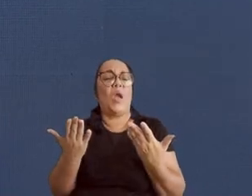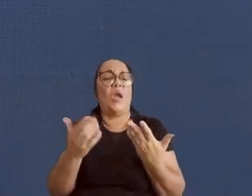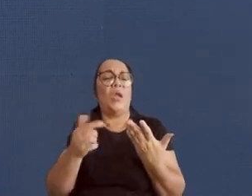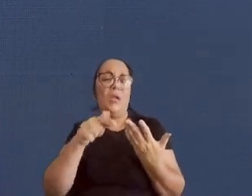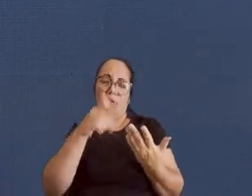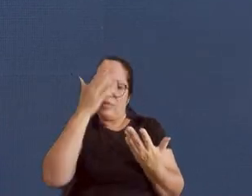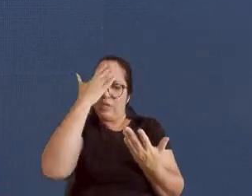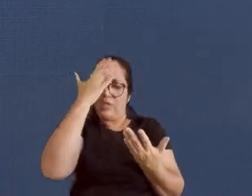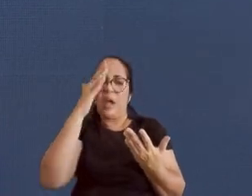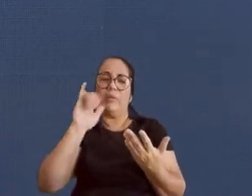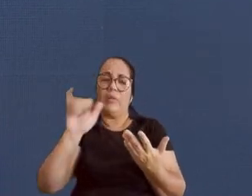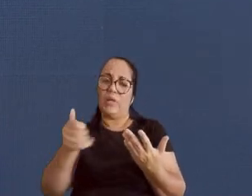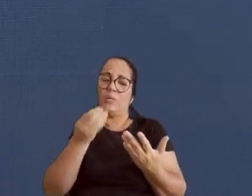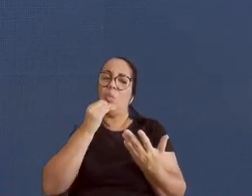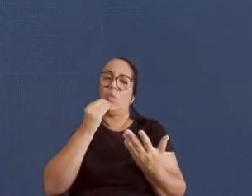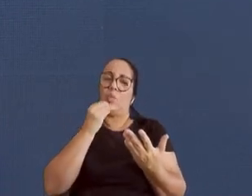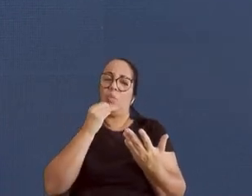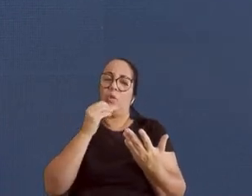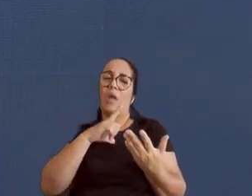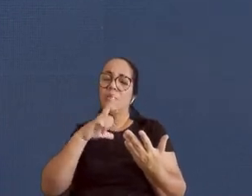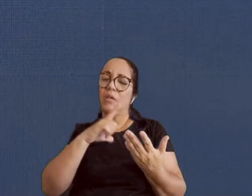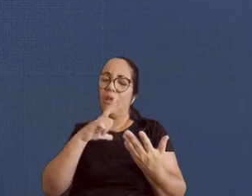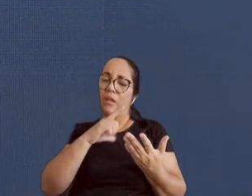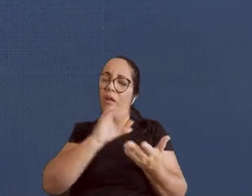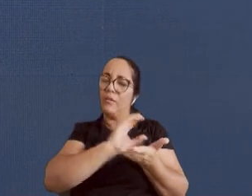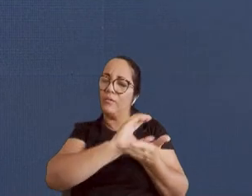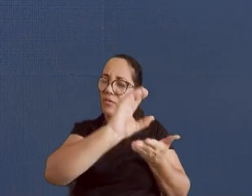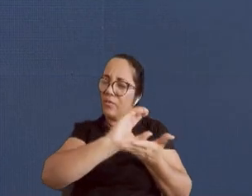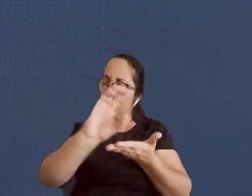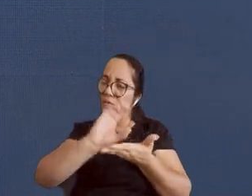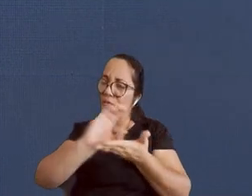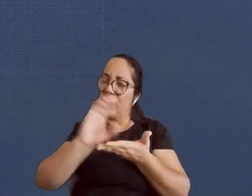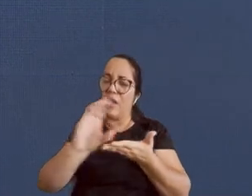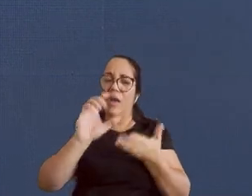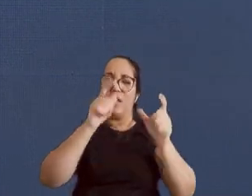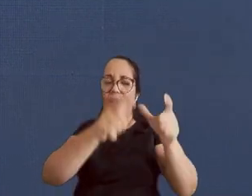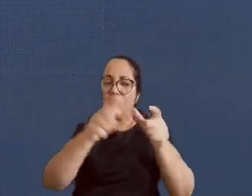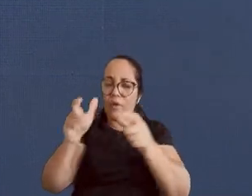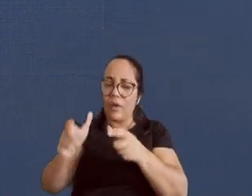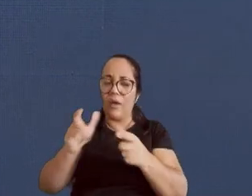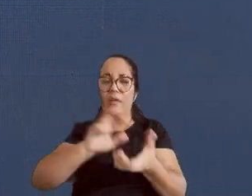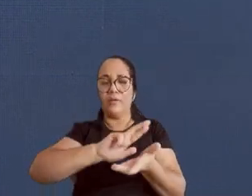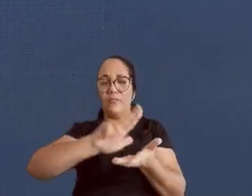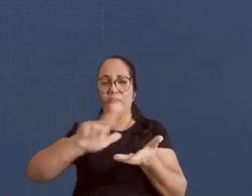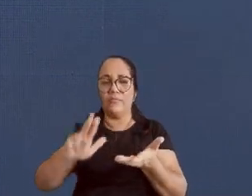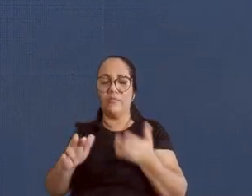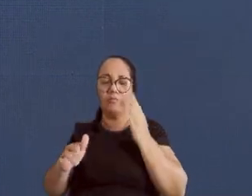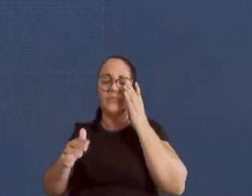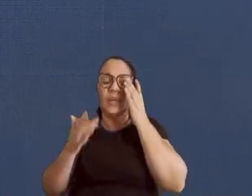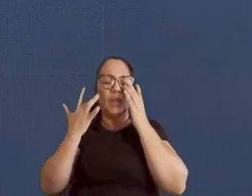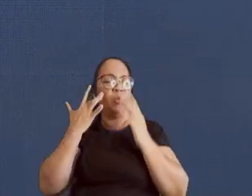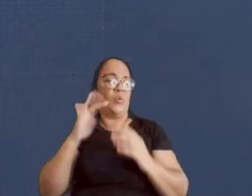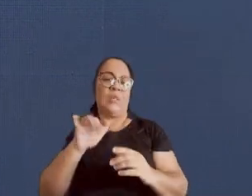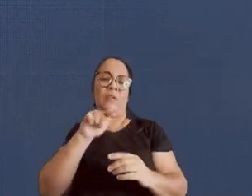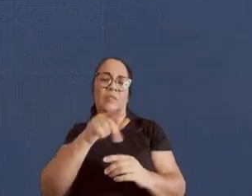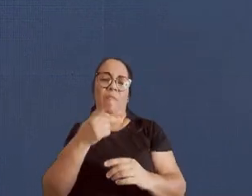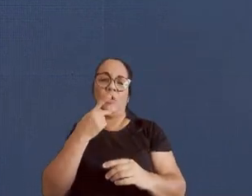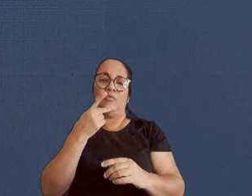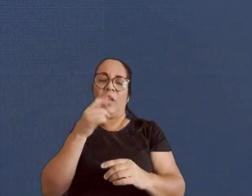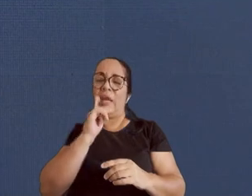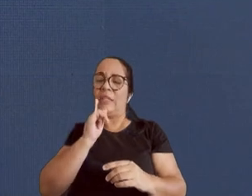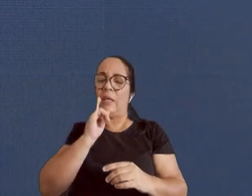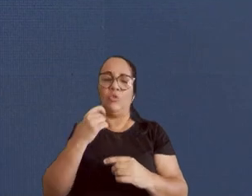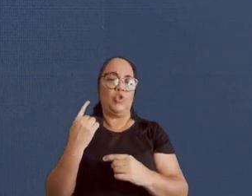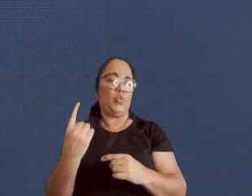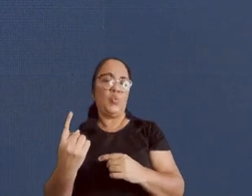em diferentes partes né mas eu não sei se dá para dizer um mas pelo menos alguns que vocês